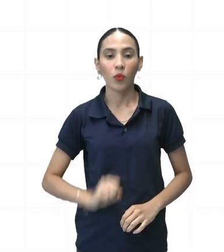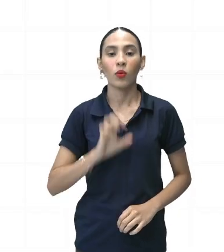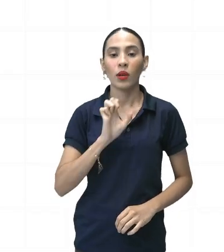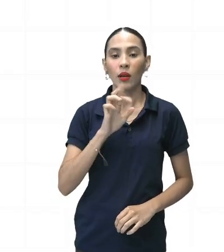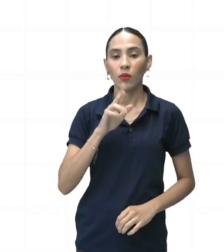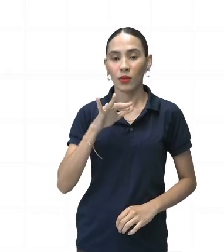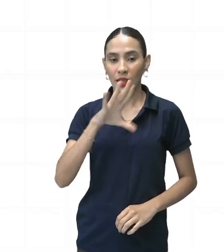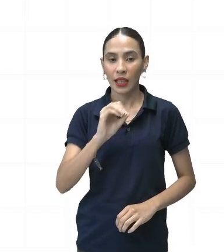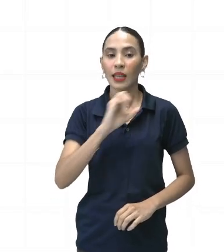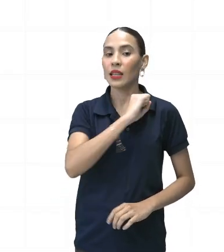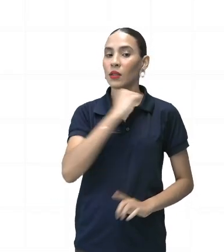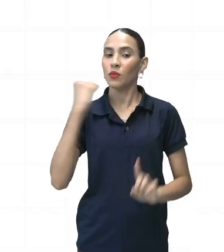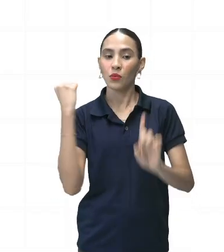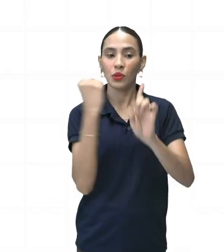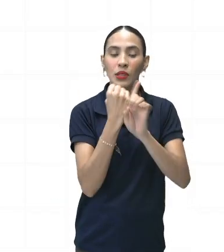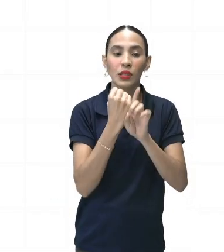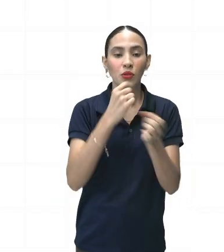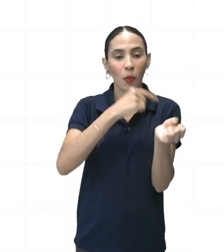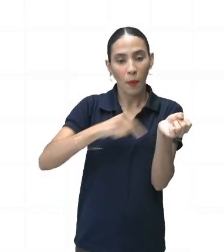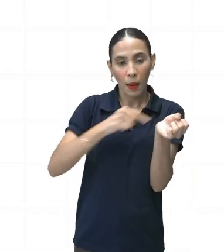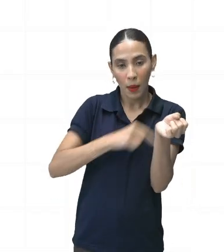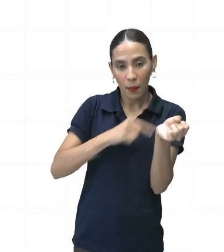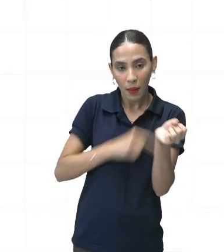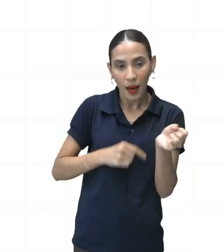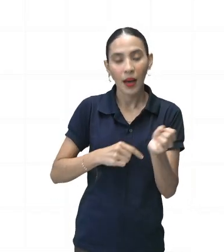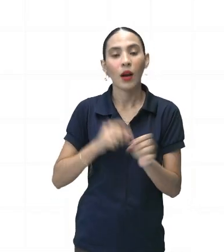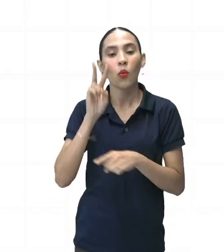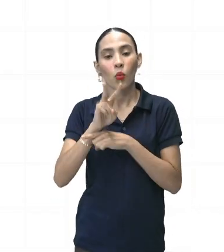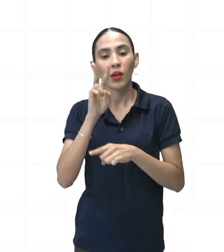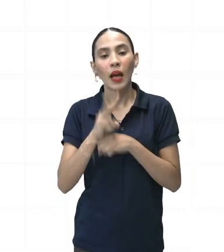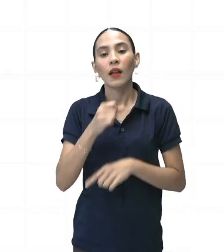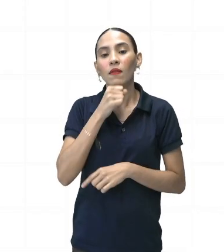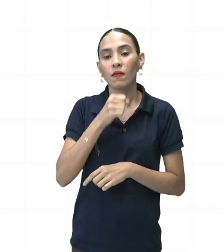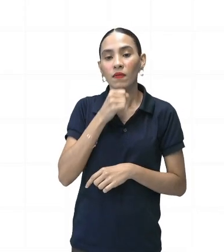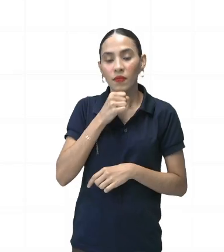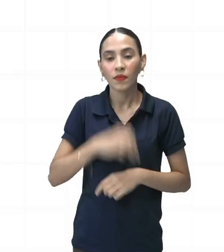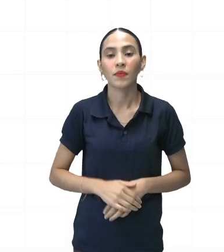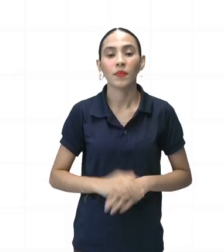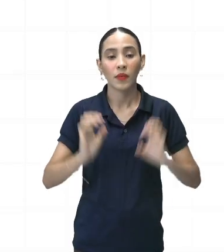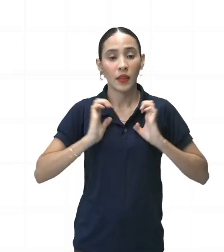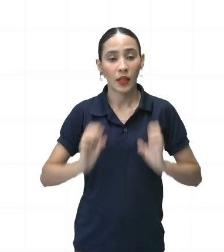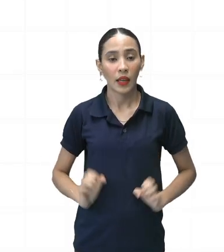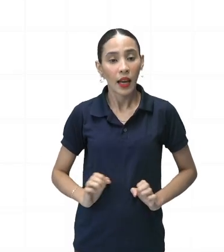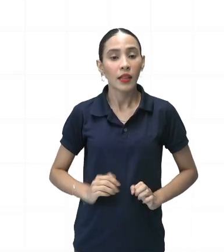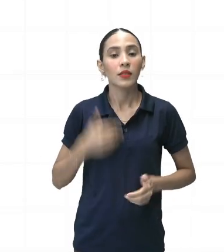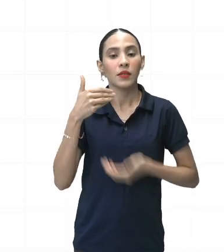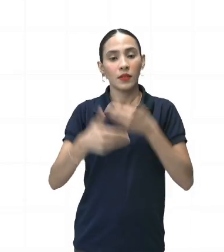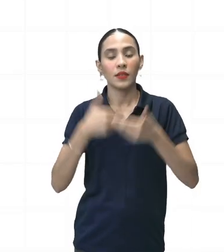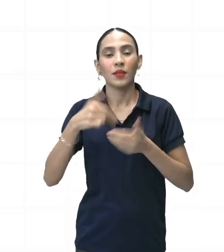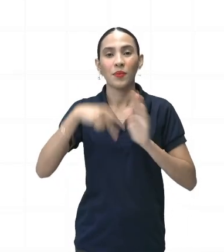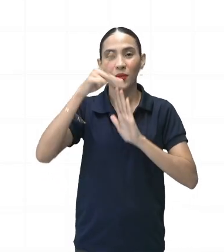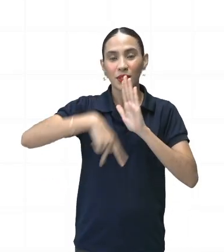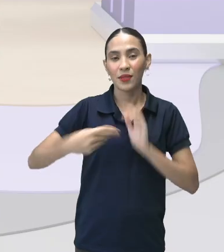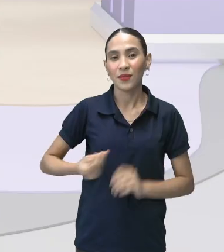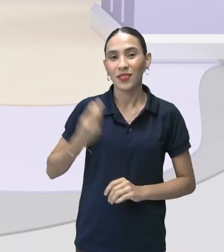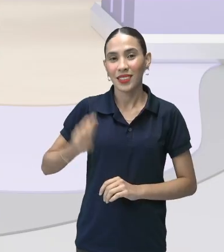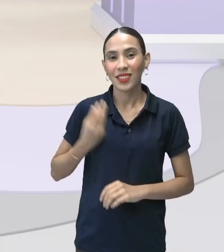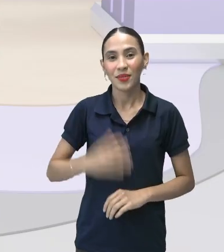a mutilação, o cuidado do idoso, entre outros, ética e construção de um projeto de